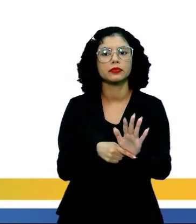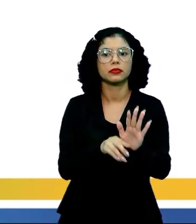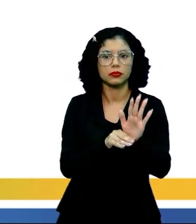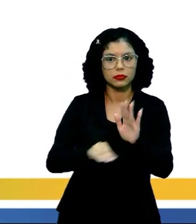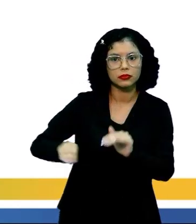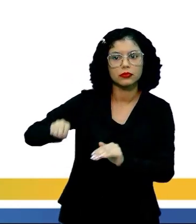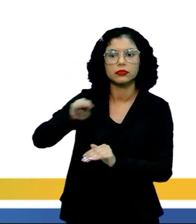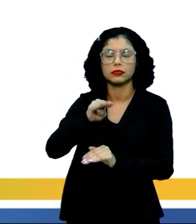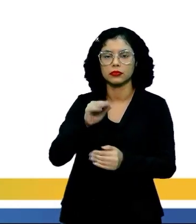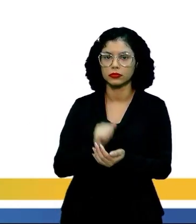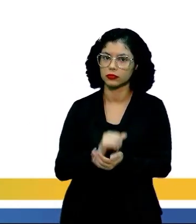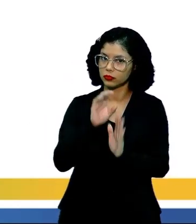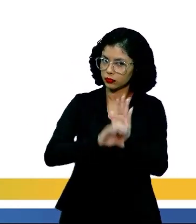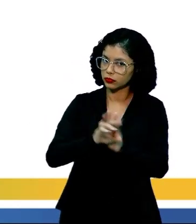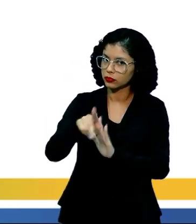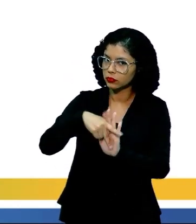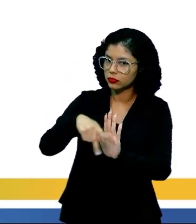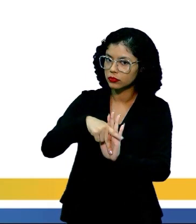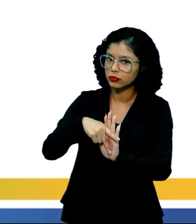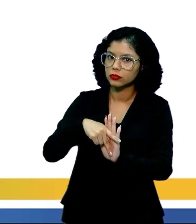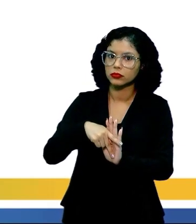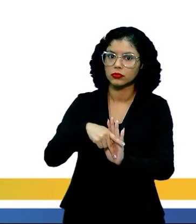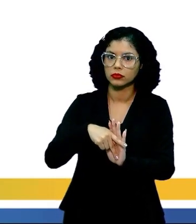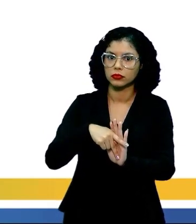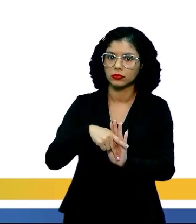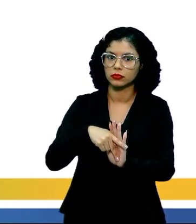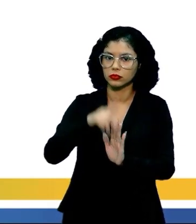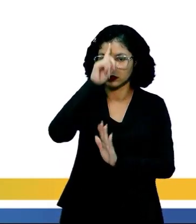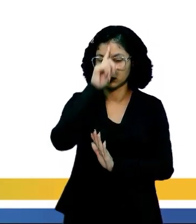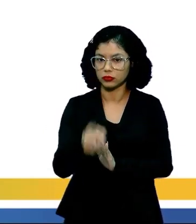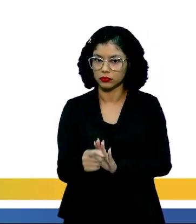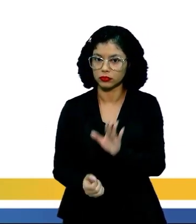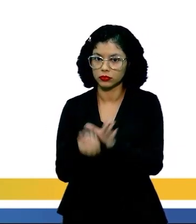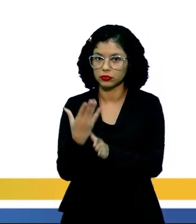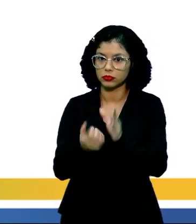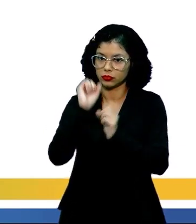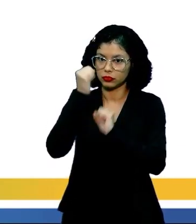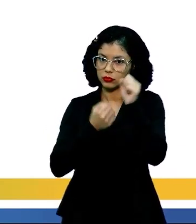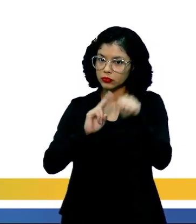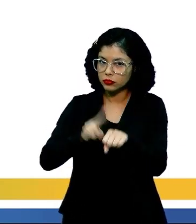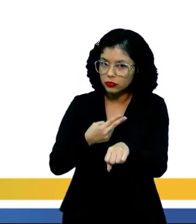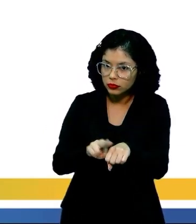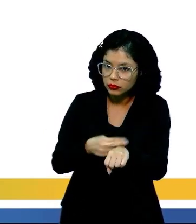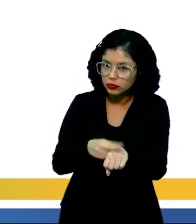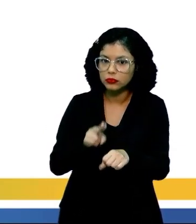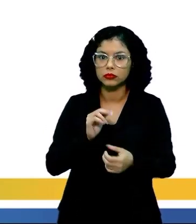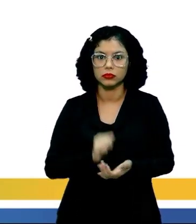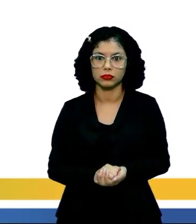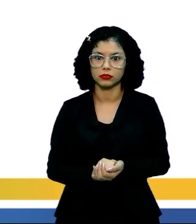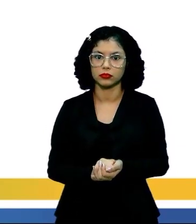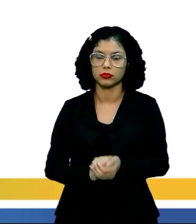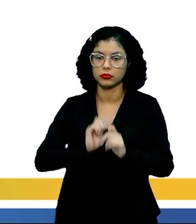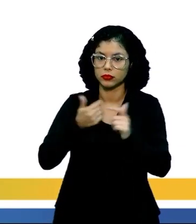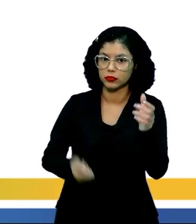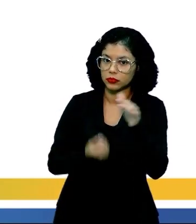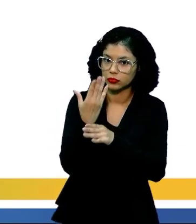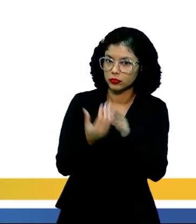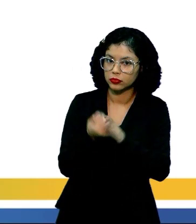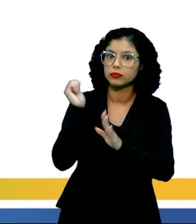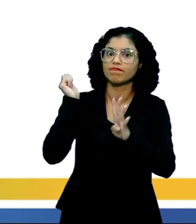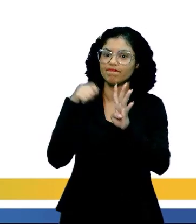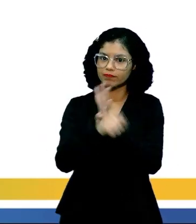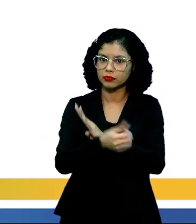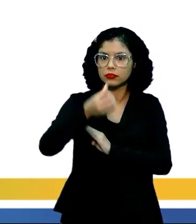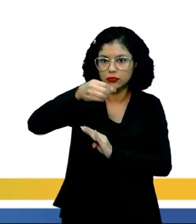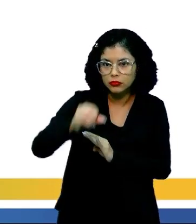cima, tá, do conteúdo específico. A Luísa é chefe de uma produção de uma fábrica de chocolate. A fábrica produz por